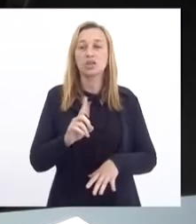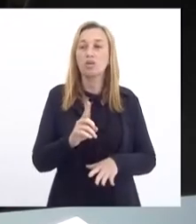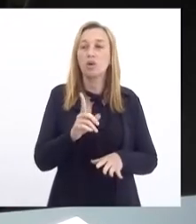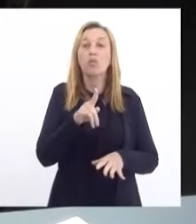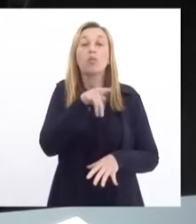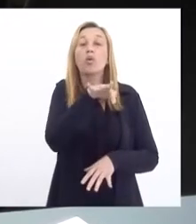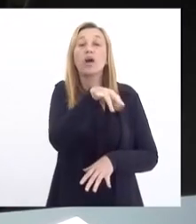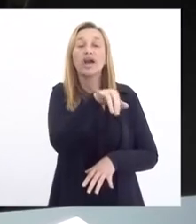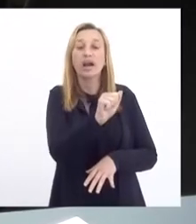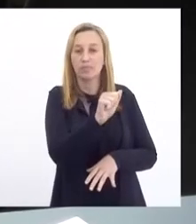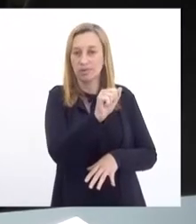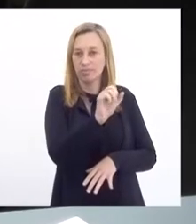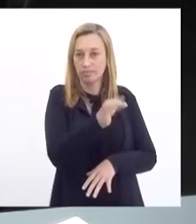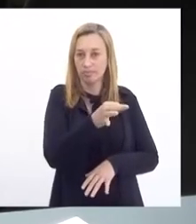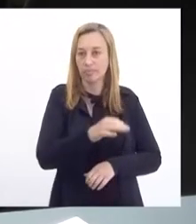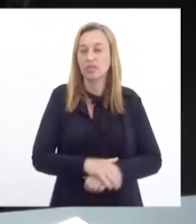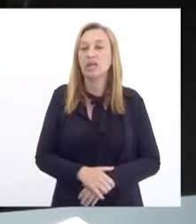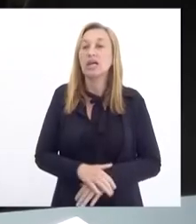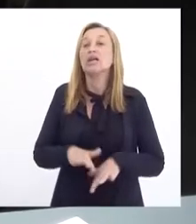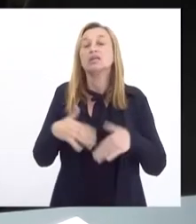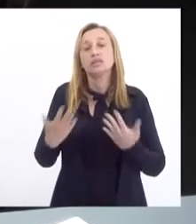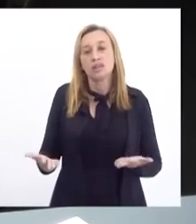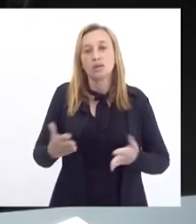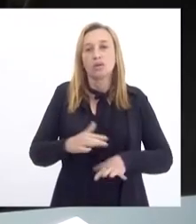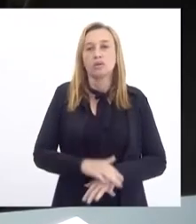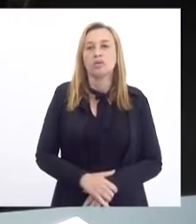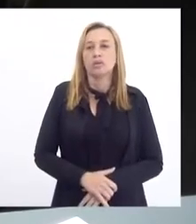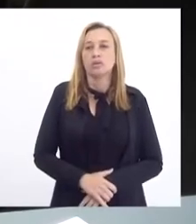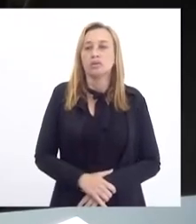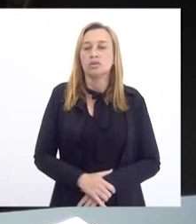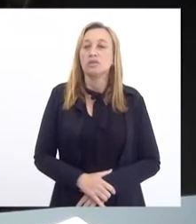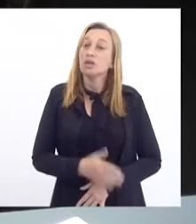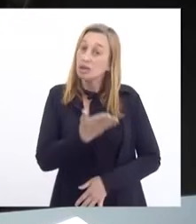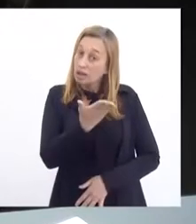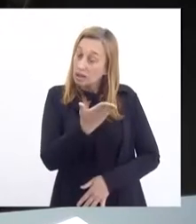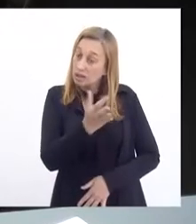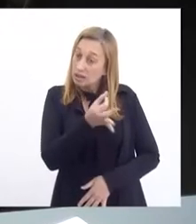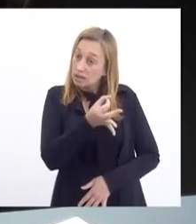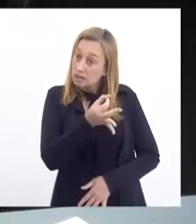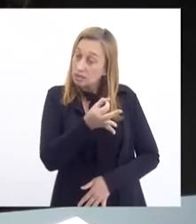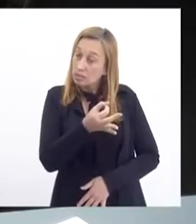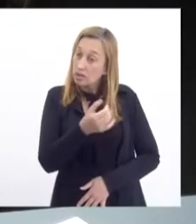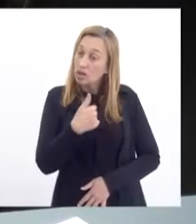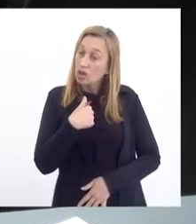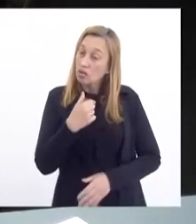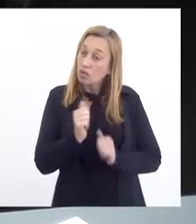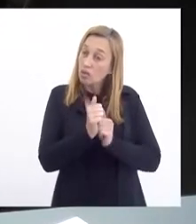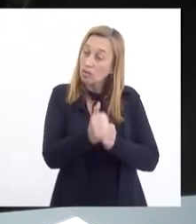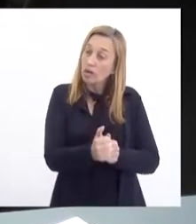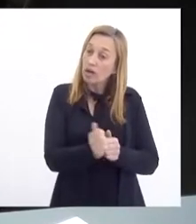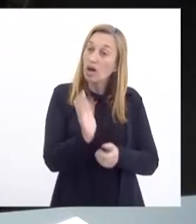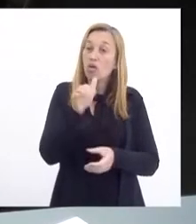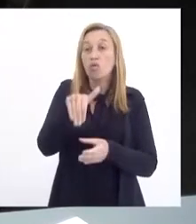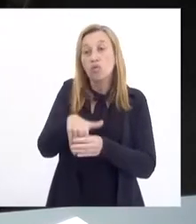programa. Então, eu, nesse caso específico, eu vou acompanhar o voto